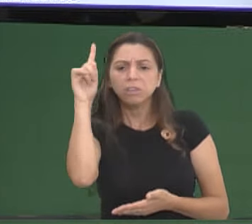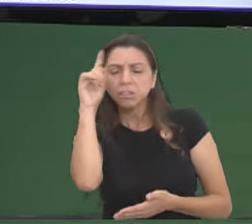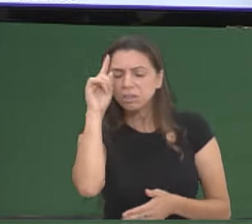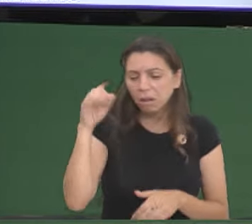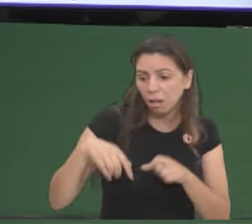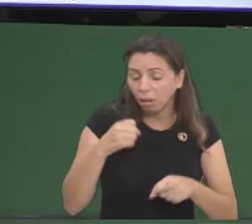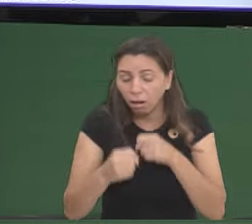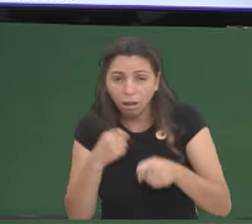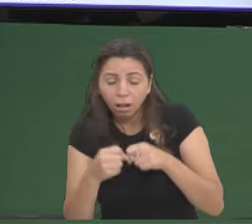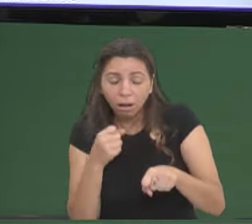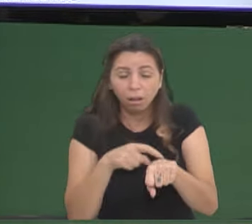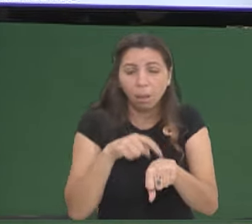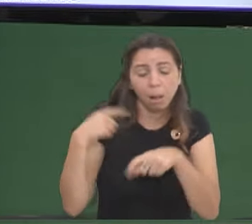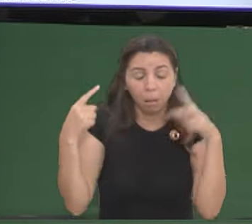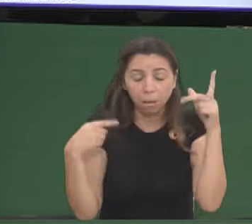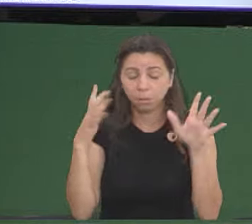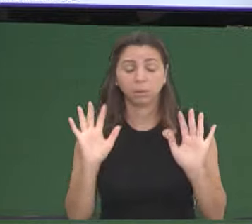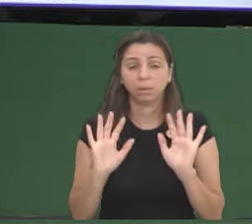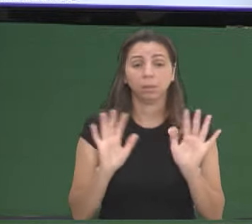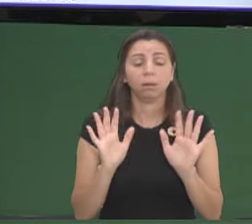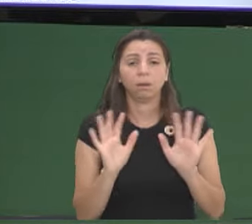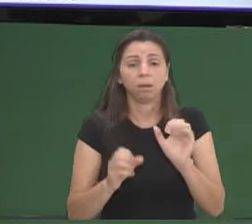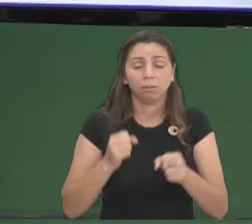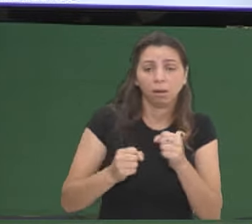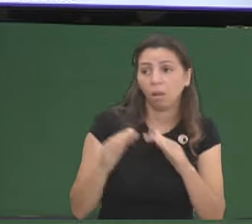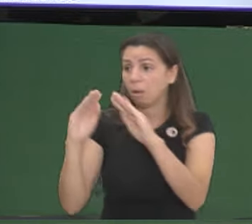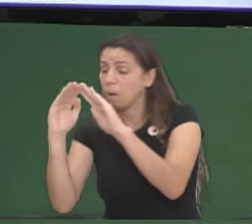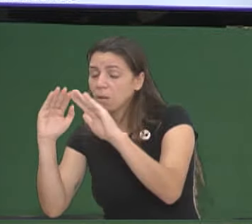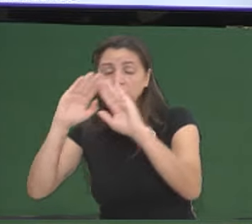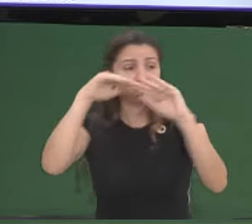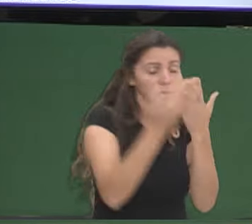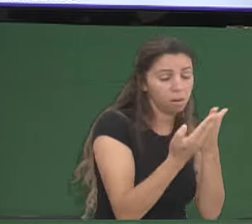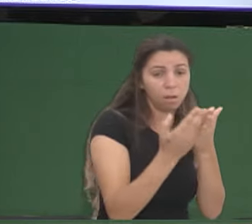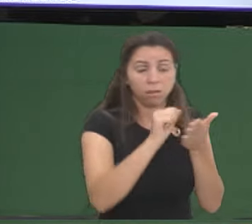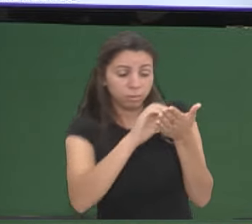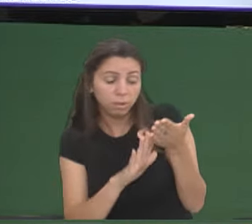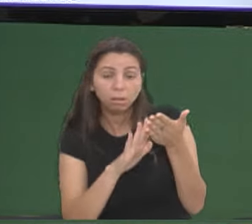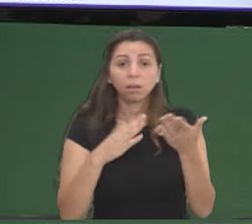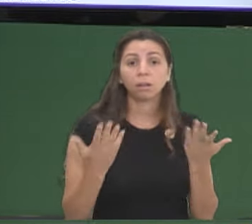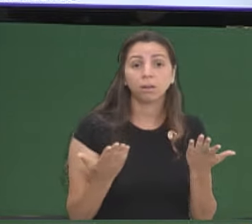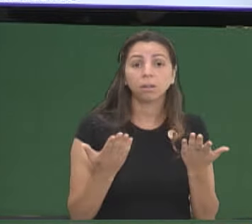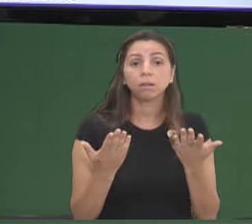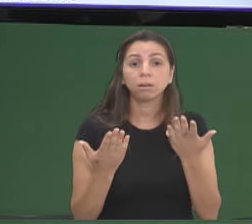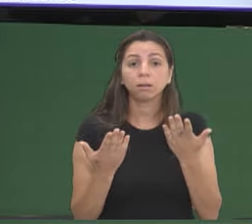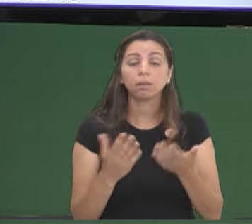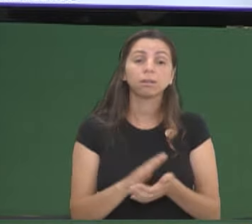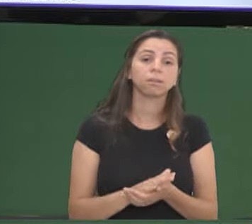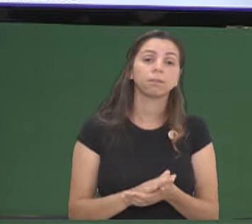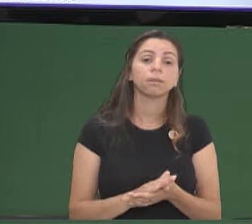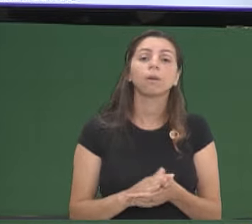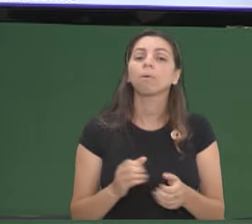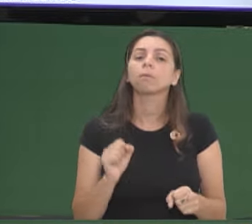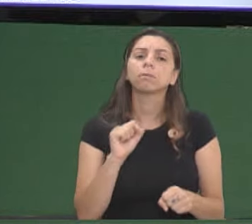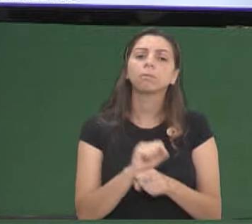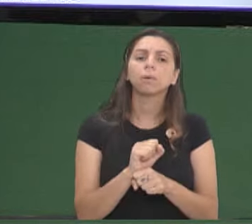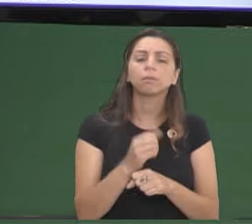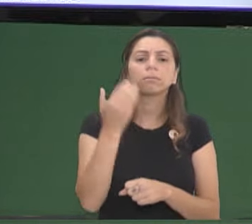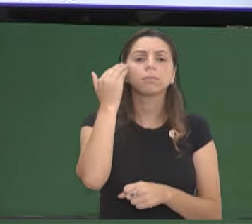e vai intervalo, é muita correria, vai para a escola, vai para casa, é o tema, é a tarefa, né? E aí a gente não